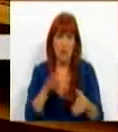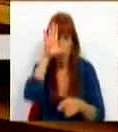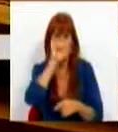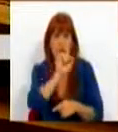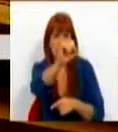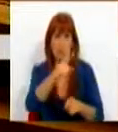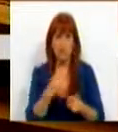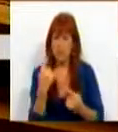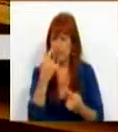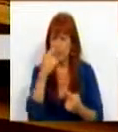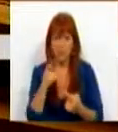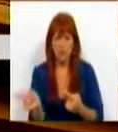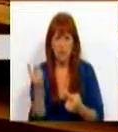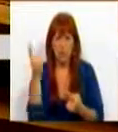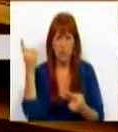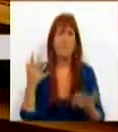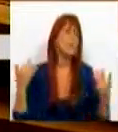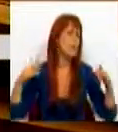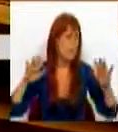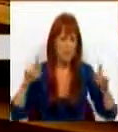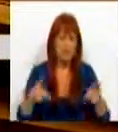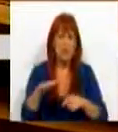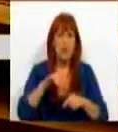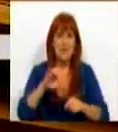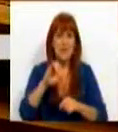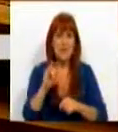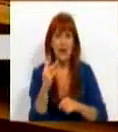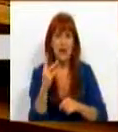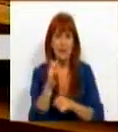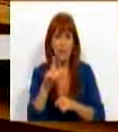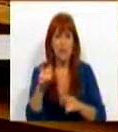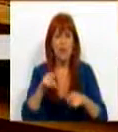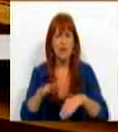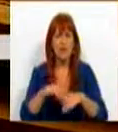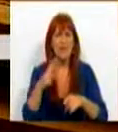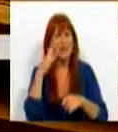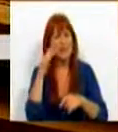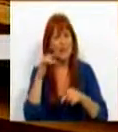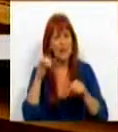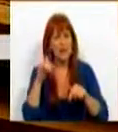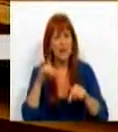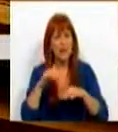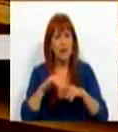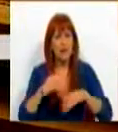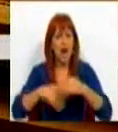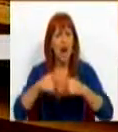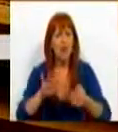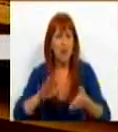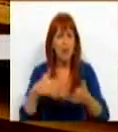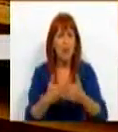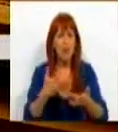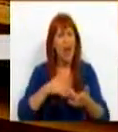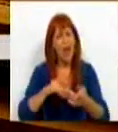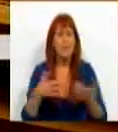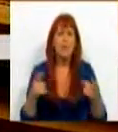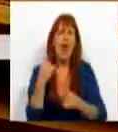e não de cada um do cidadão em concreto. Mas, no âmbito civil, também se tende aqui avançar com propostas